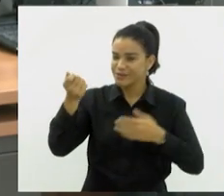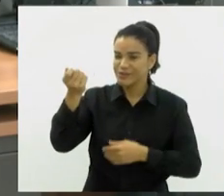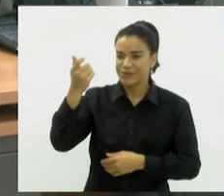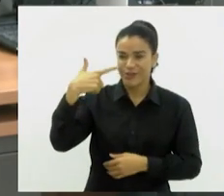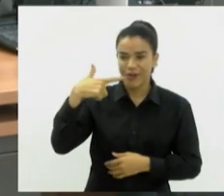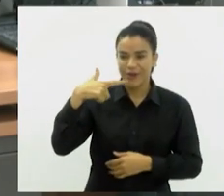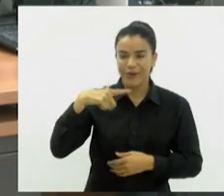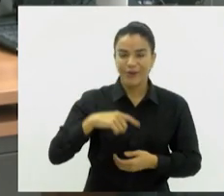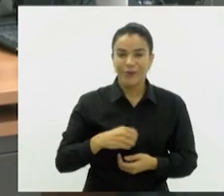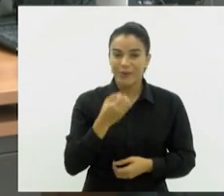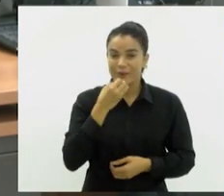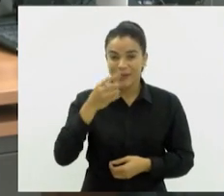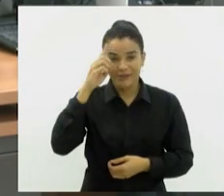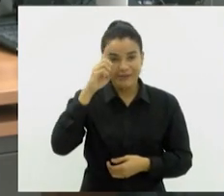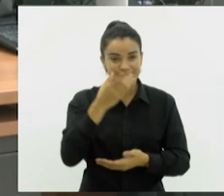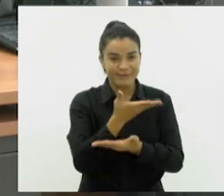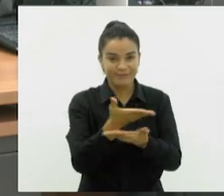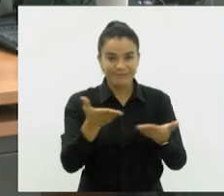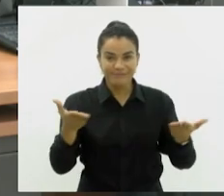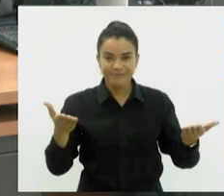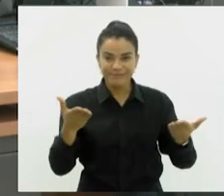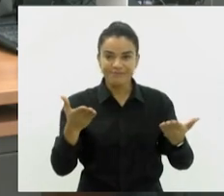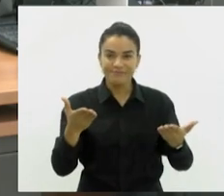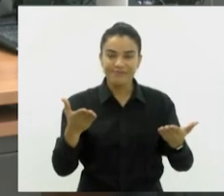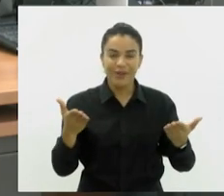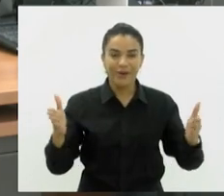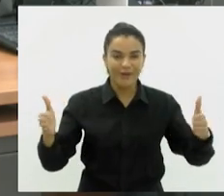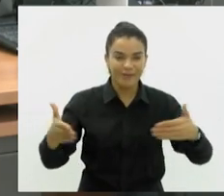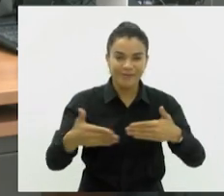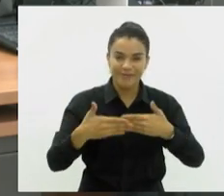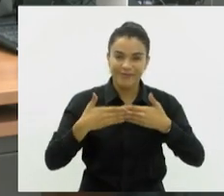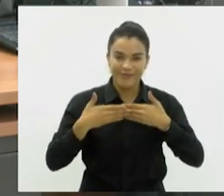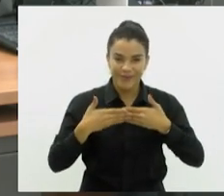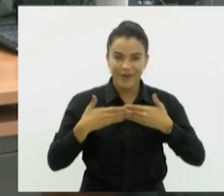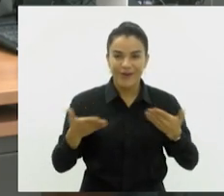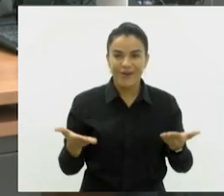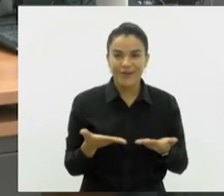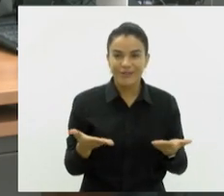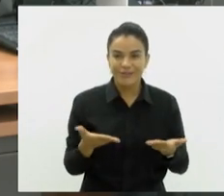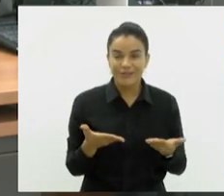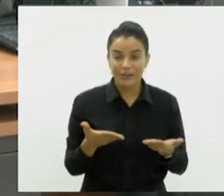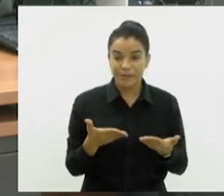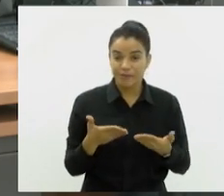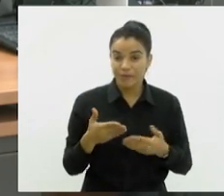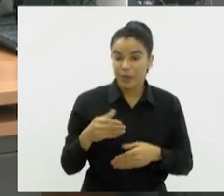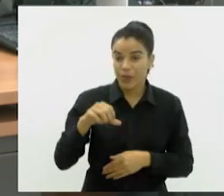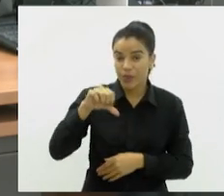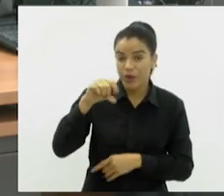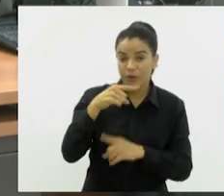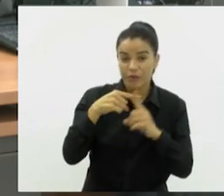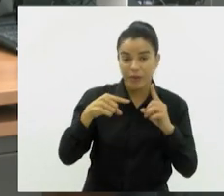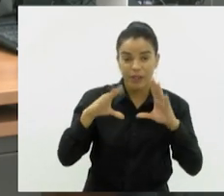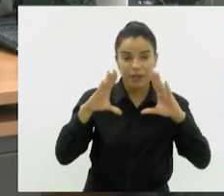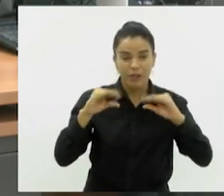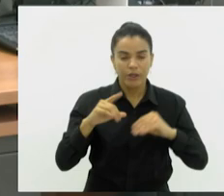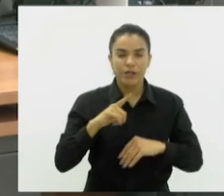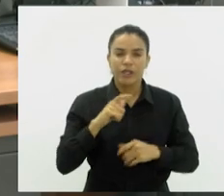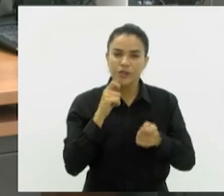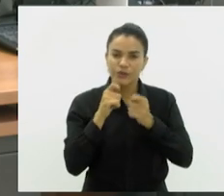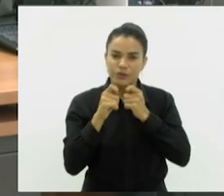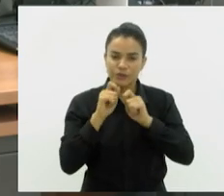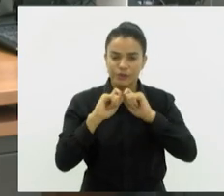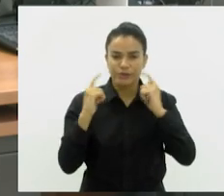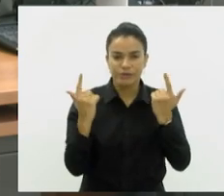Wallace Bom dia aí para você a gente vai encerrando a edição de hoje e ó Logo mais às 9:30 da noite tem o jornal da